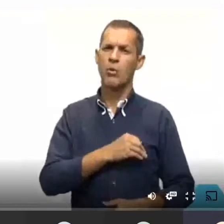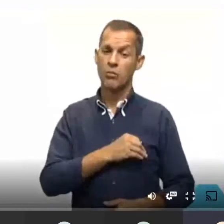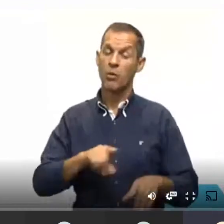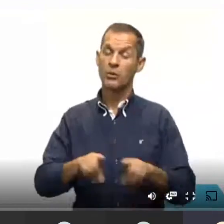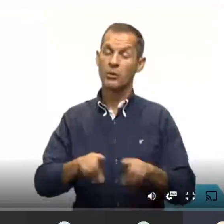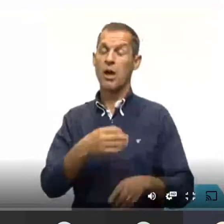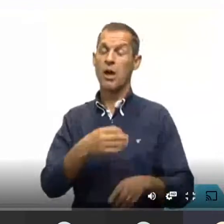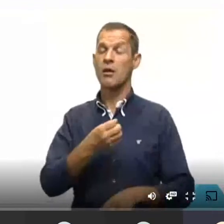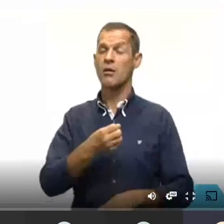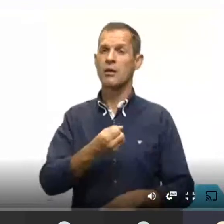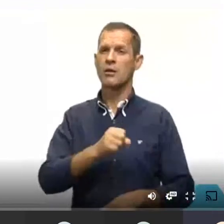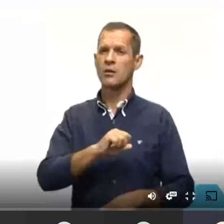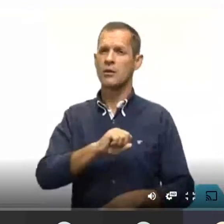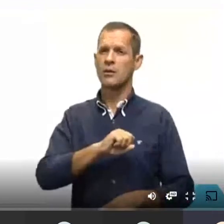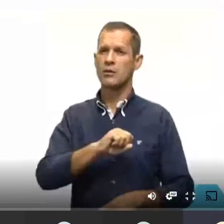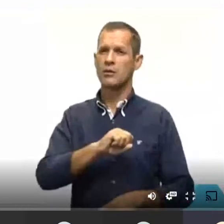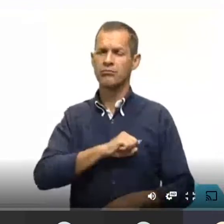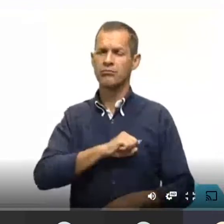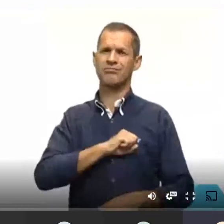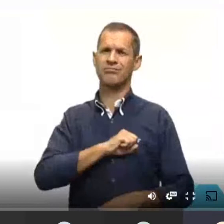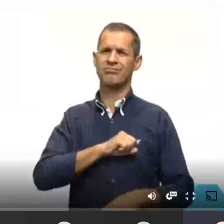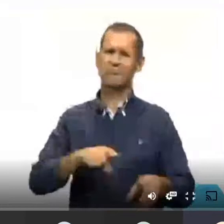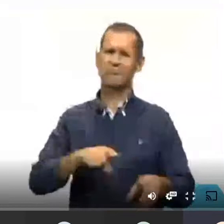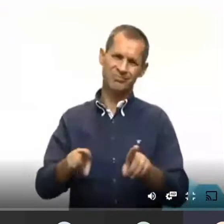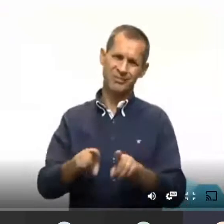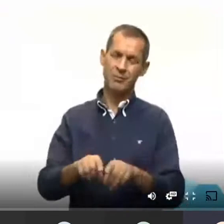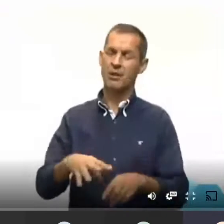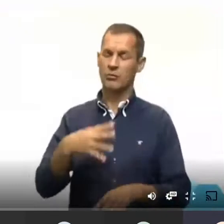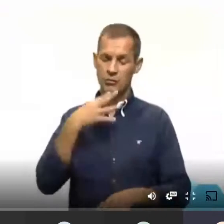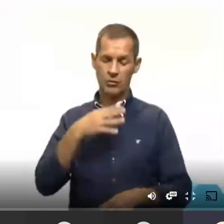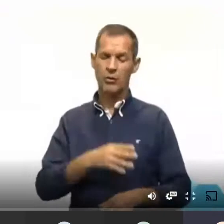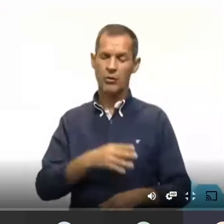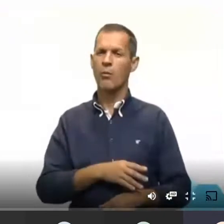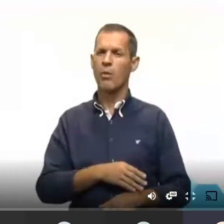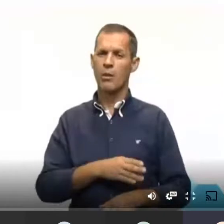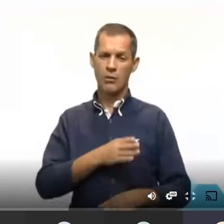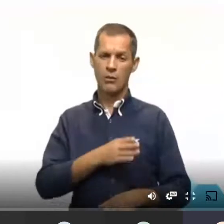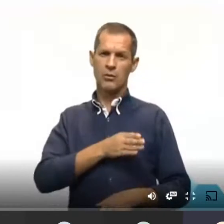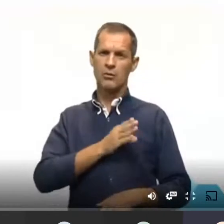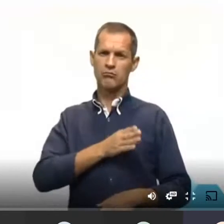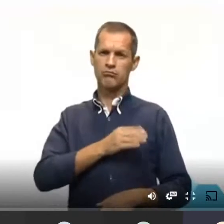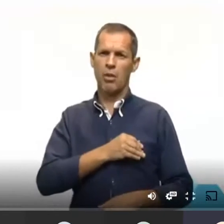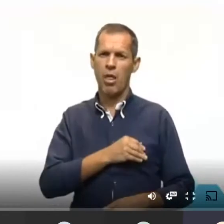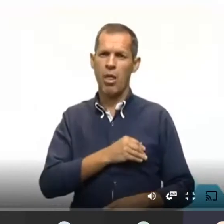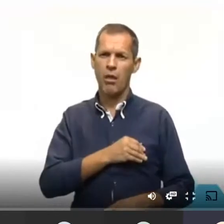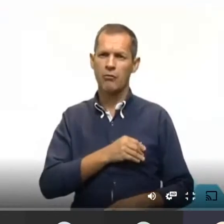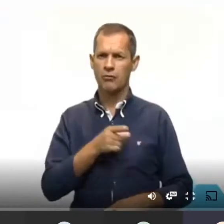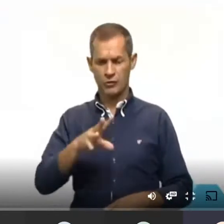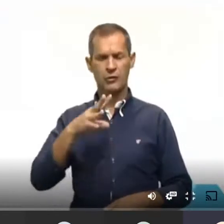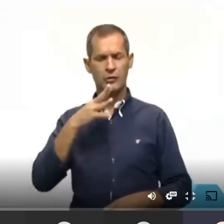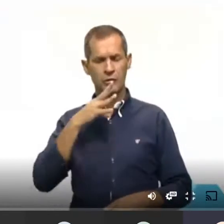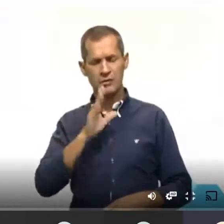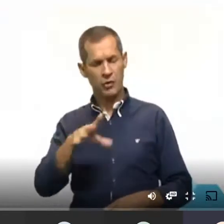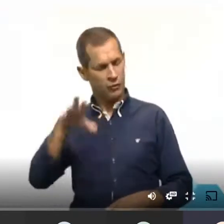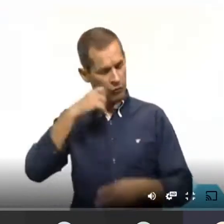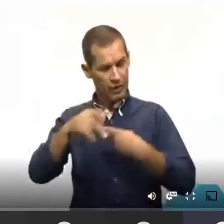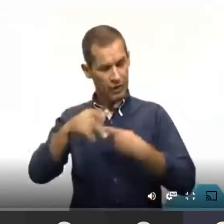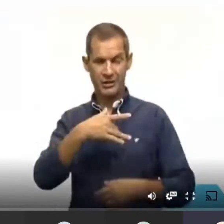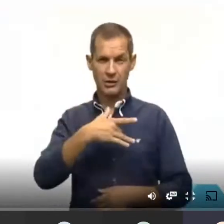miocárdio, também conhecido como ataque cardíaco. Vocês também já ouviram falar, vocês do Núcleo Comum da